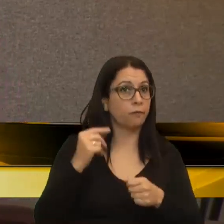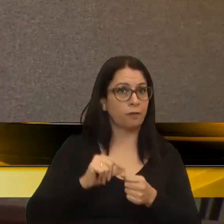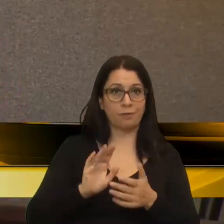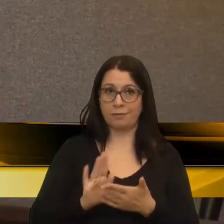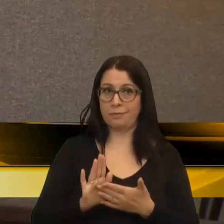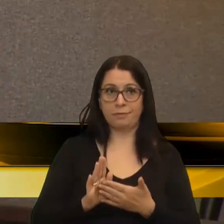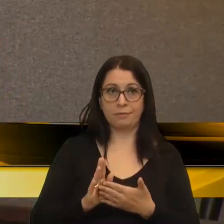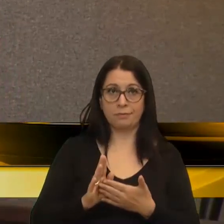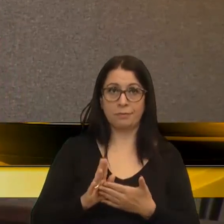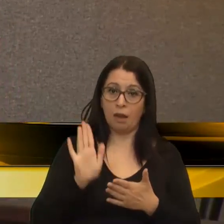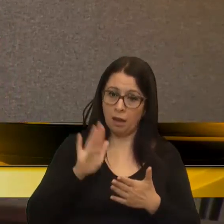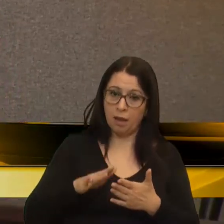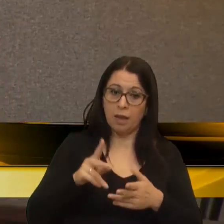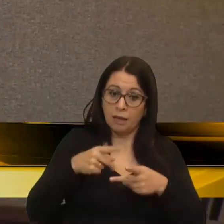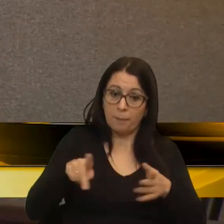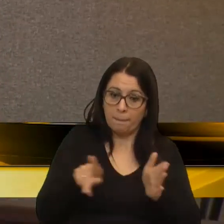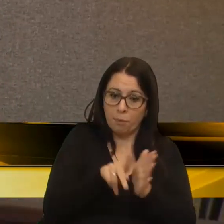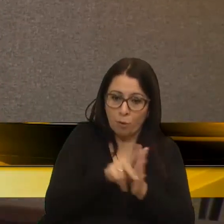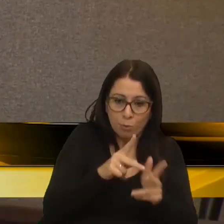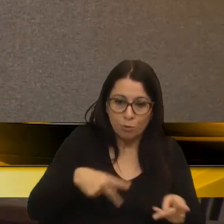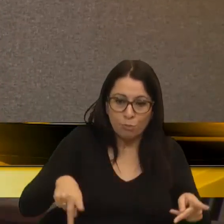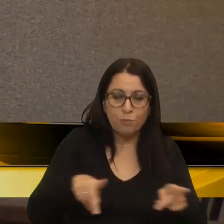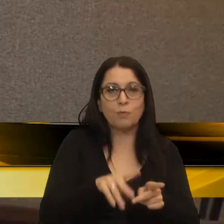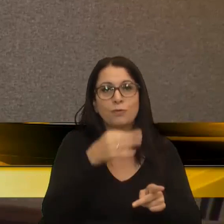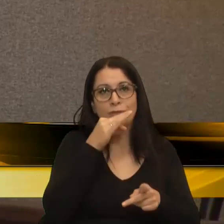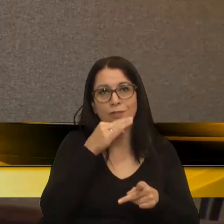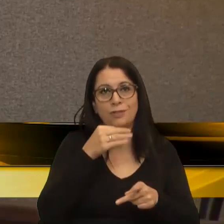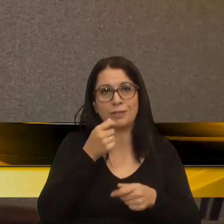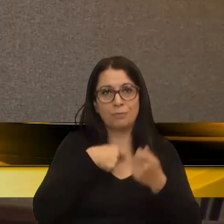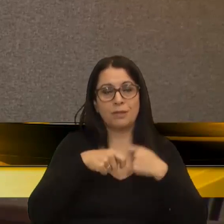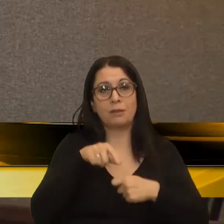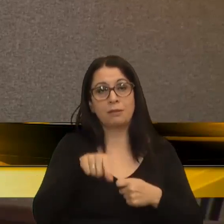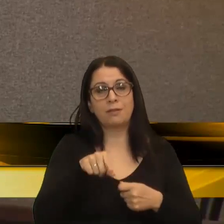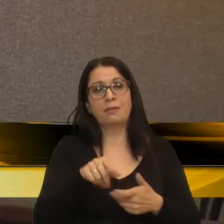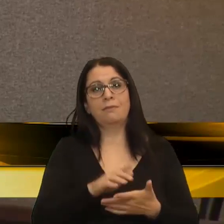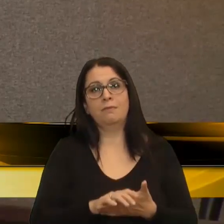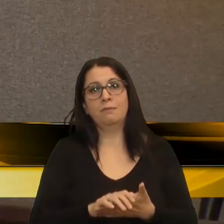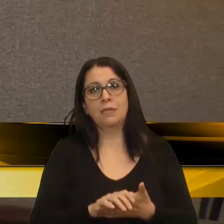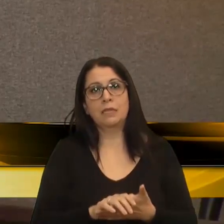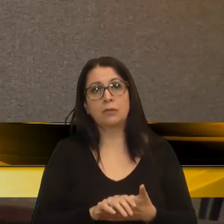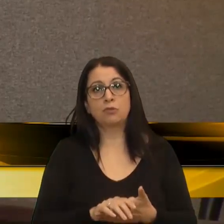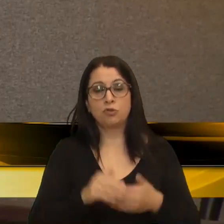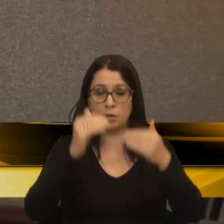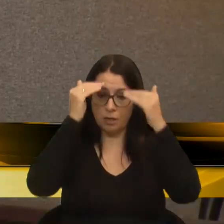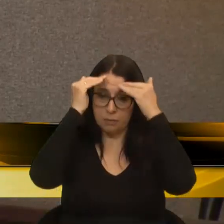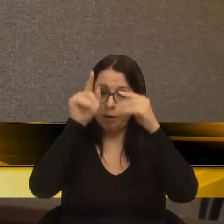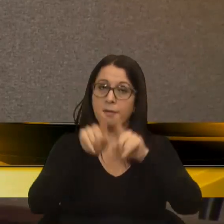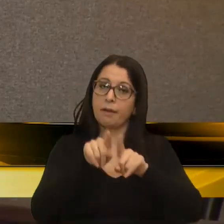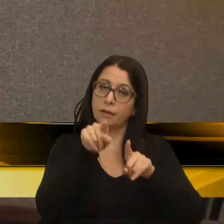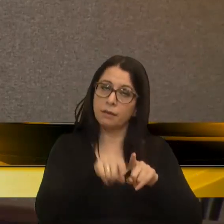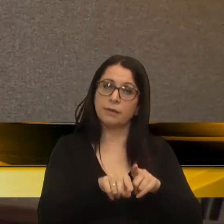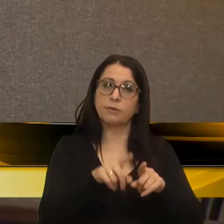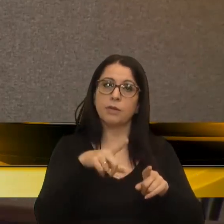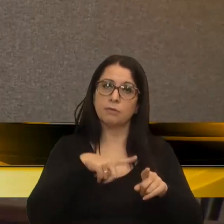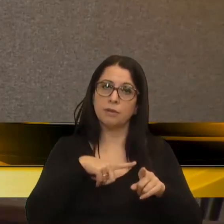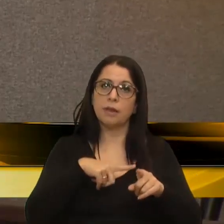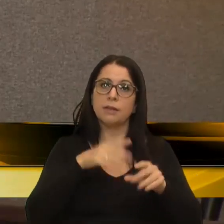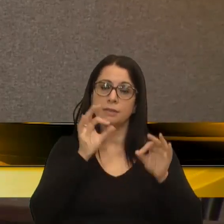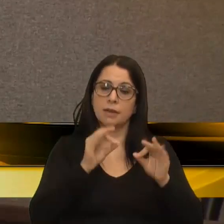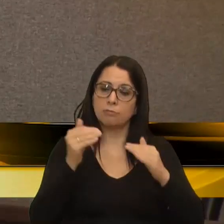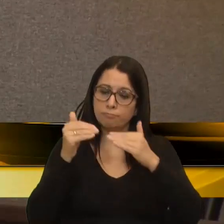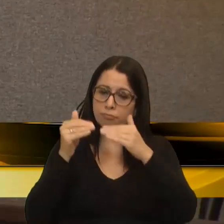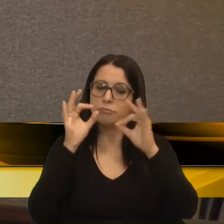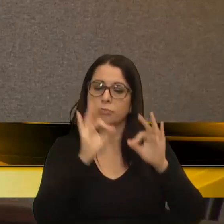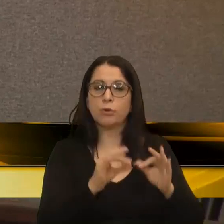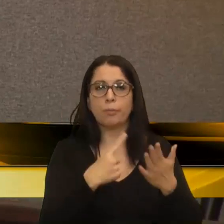é uma tradição do povo de Caxias e das administrações municipais de respeitar aquilo que está consensuado,